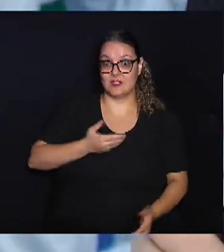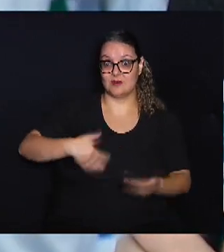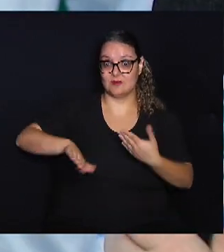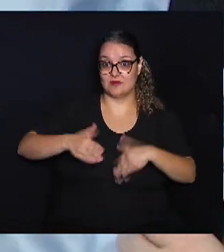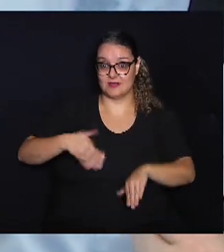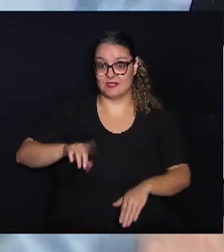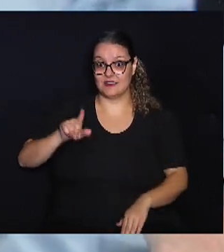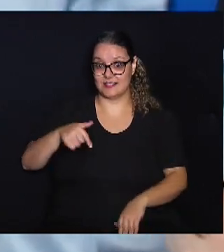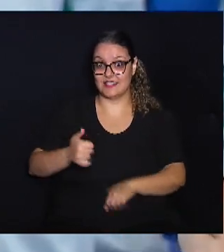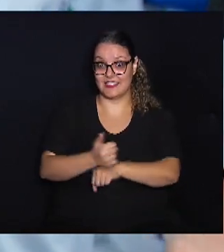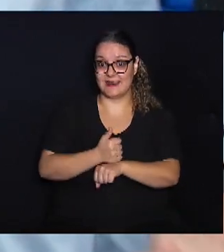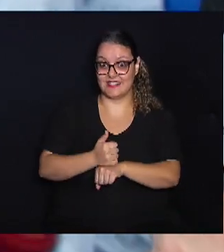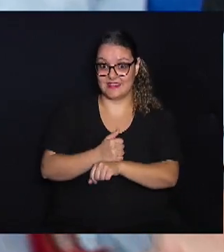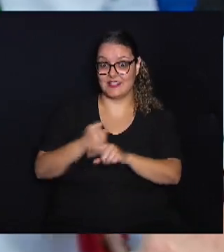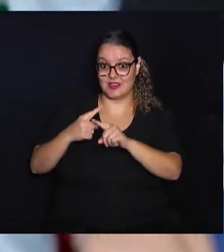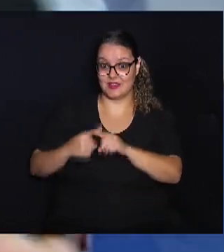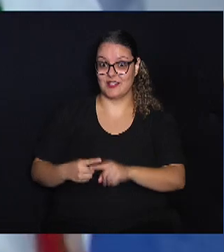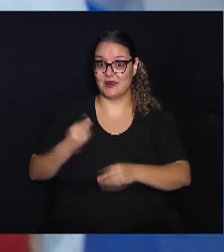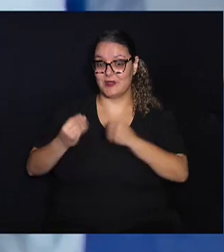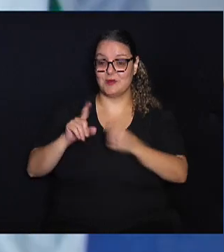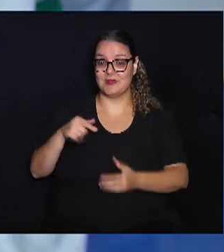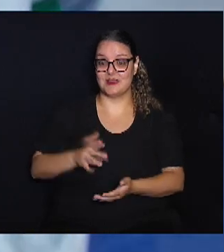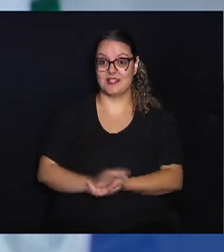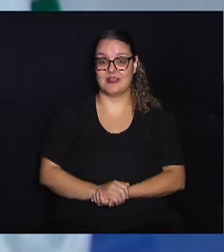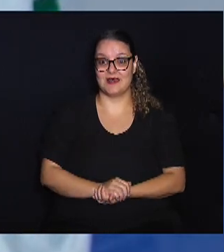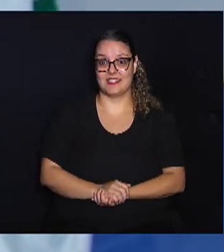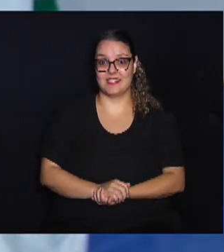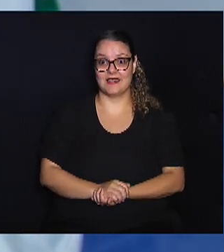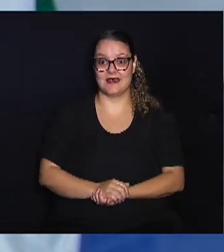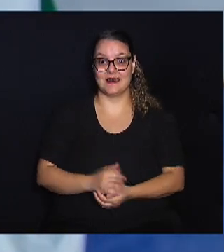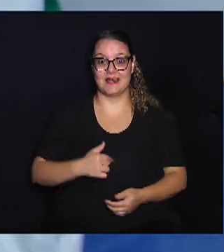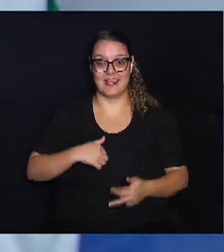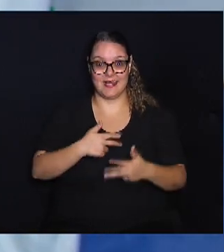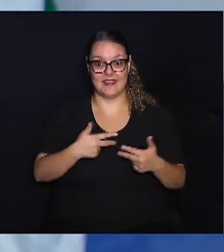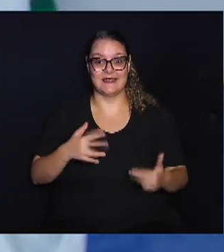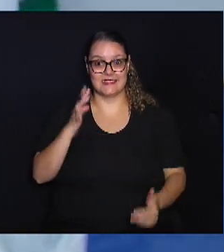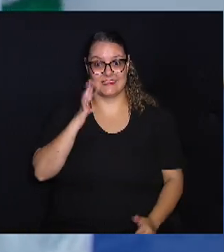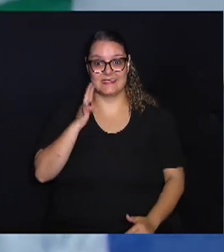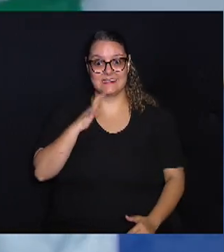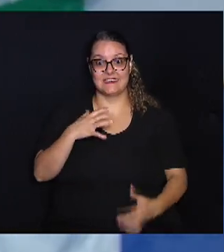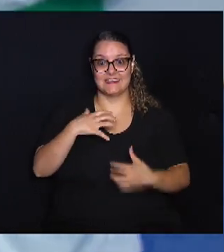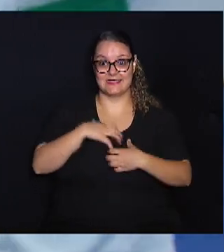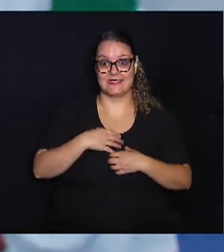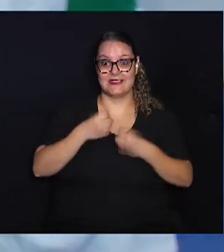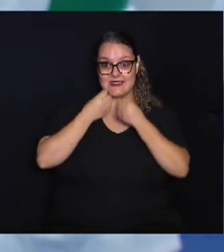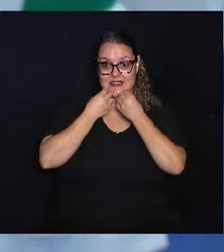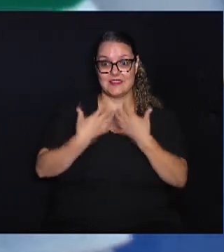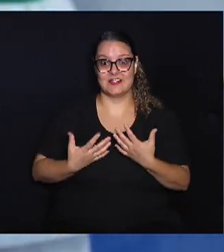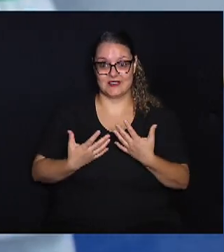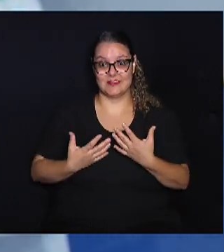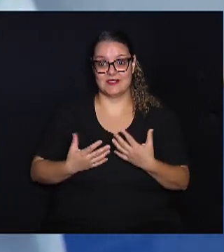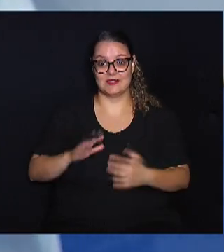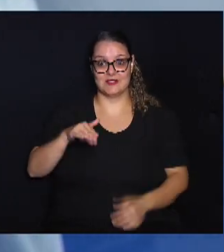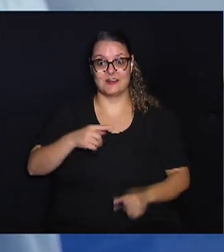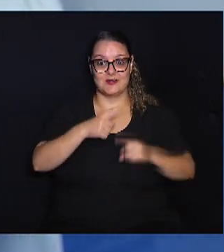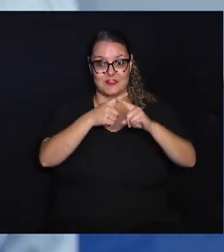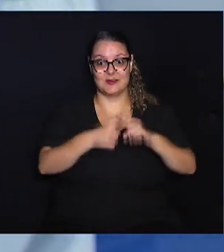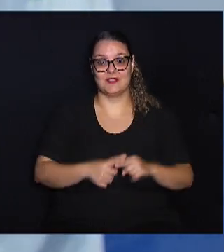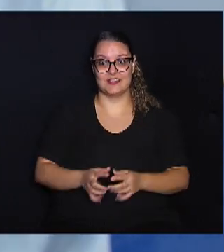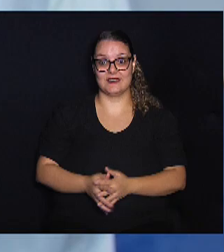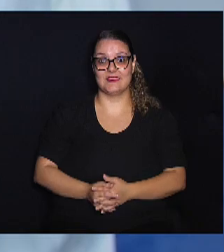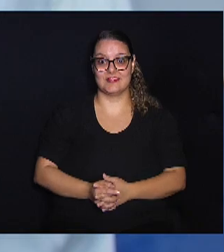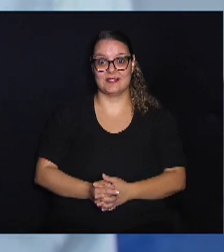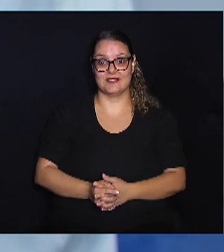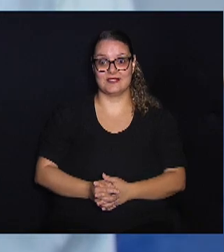você é atleta, né? Você compete, né? Como que é isso? É uma coisa muito legal, é um sentimento muito bom quando a gente tá competindo, assim. É